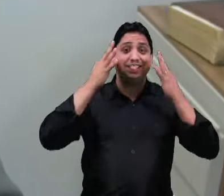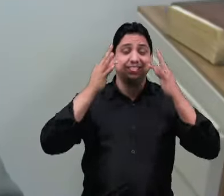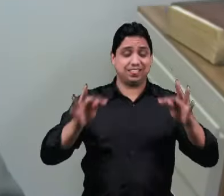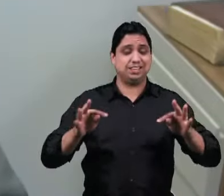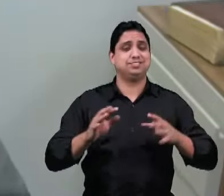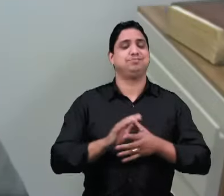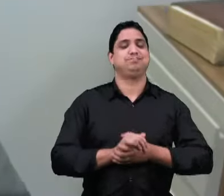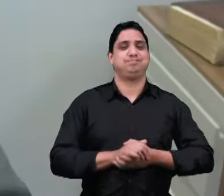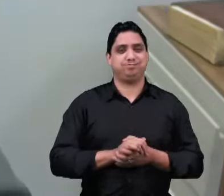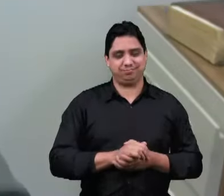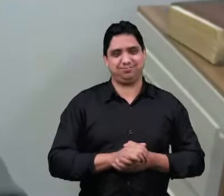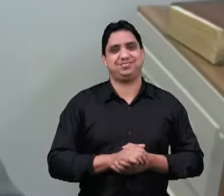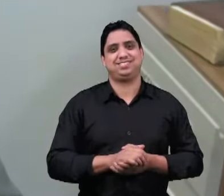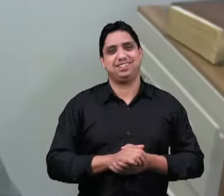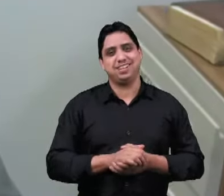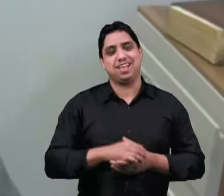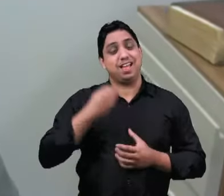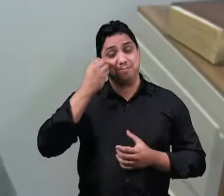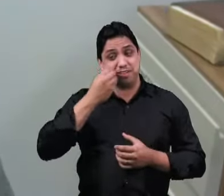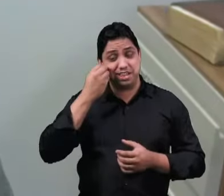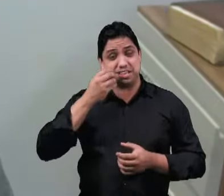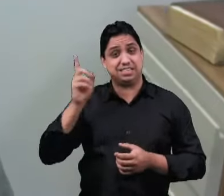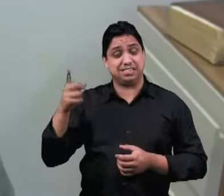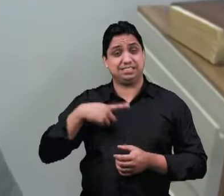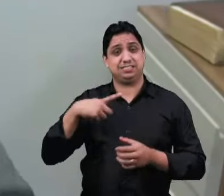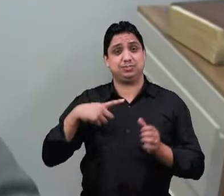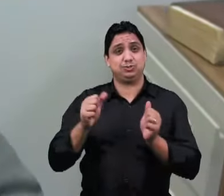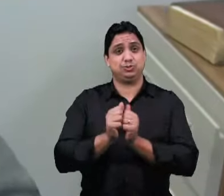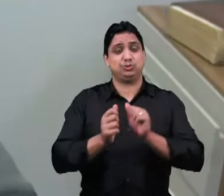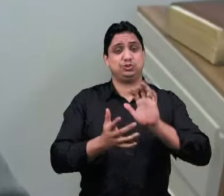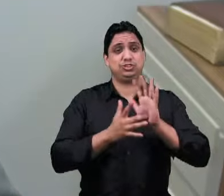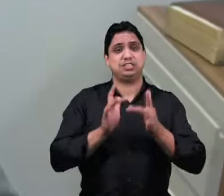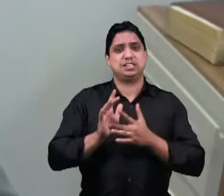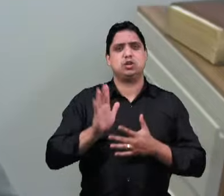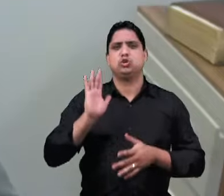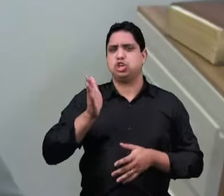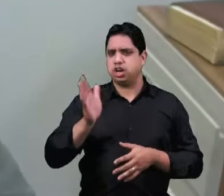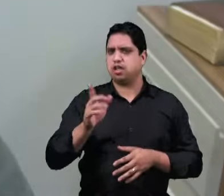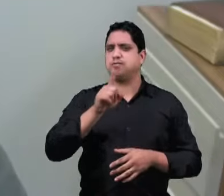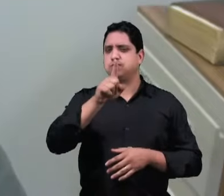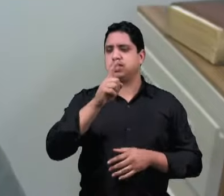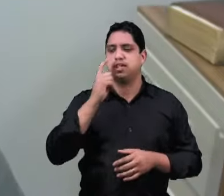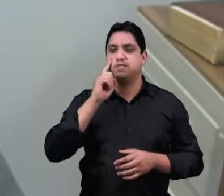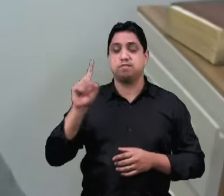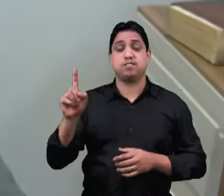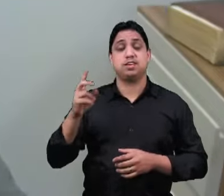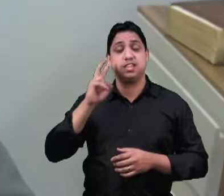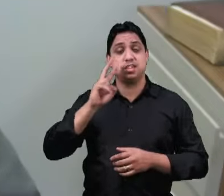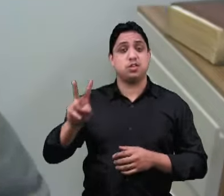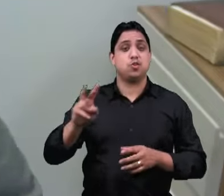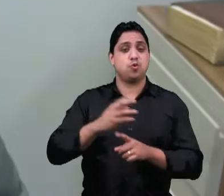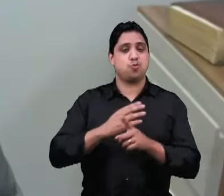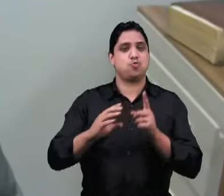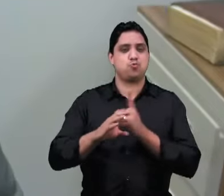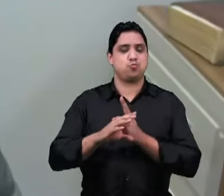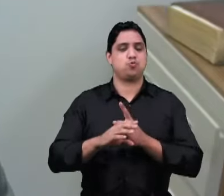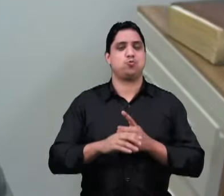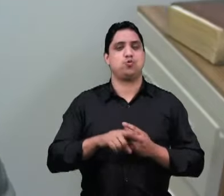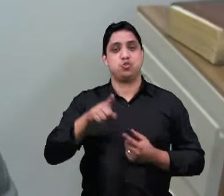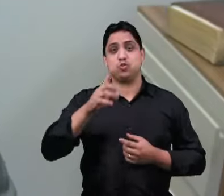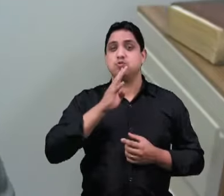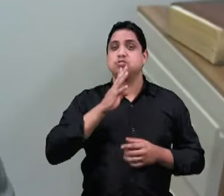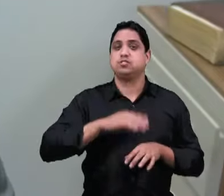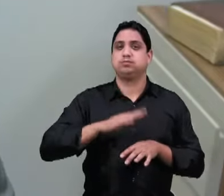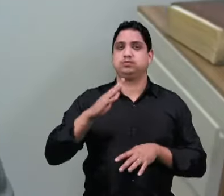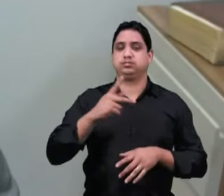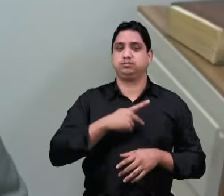pouco do seu testemunho, da sua experiência com o Senhor Jesus. Então daqui a pouco você vai acompanhar e já vai estar conhecendo mais o pastor Ademir